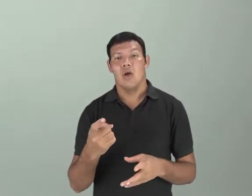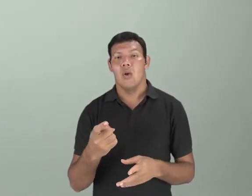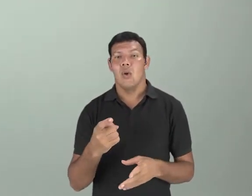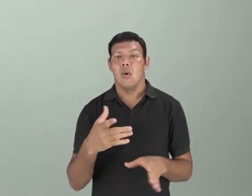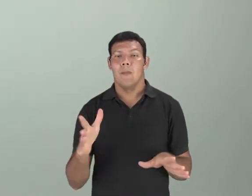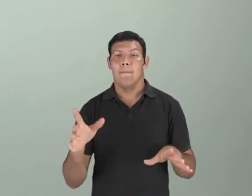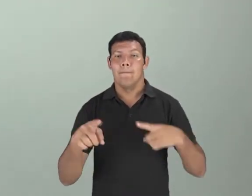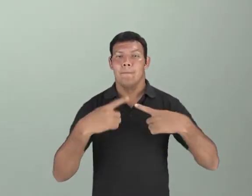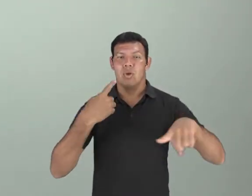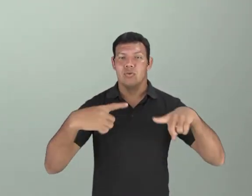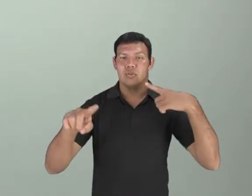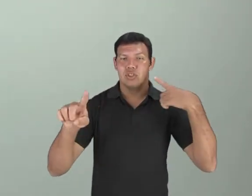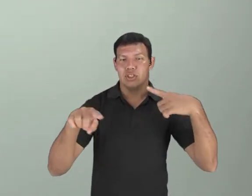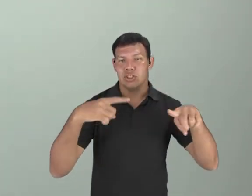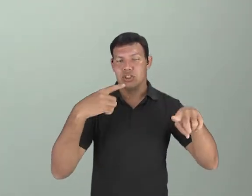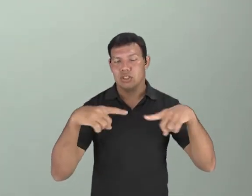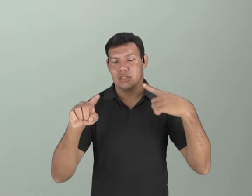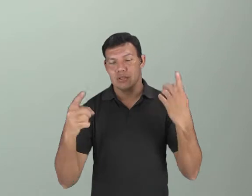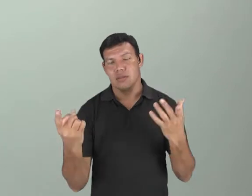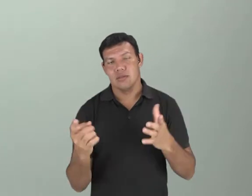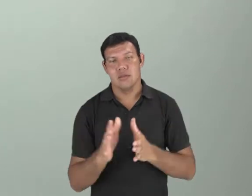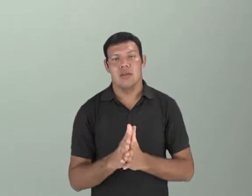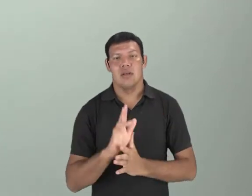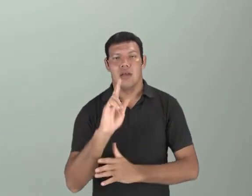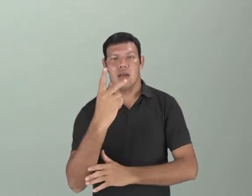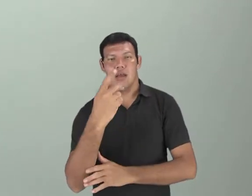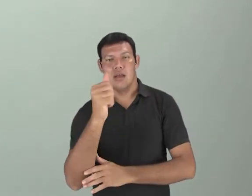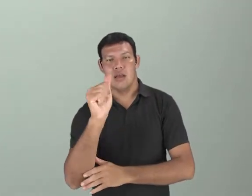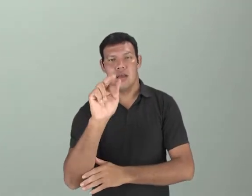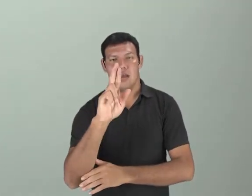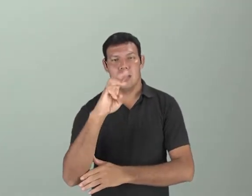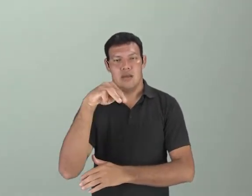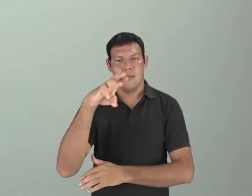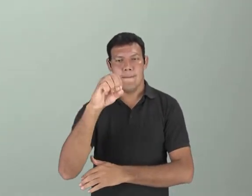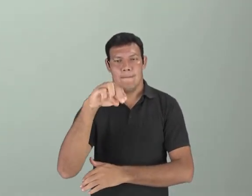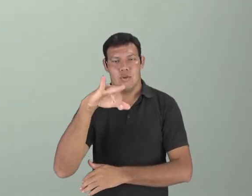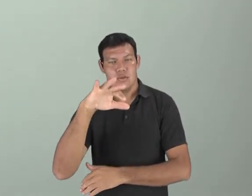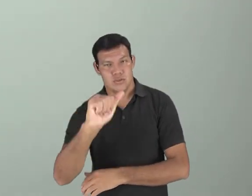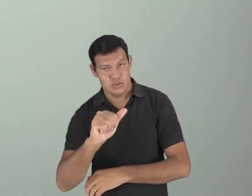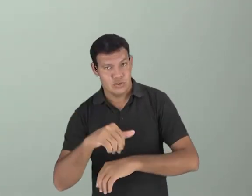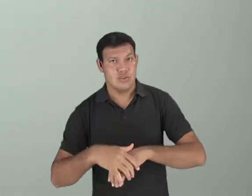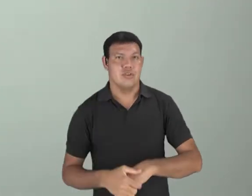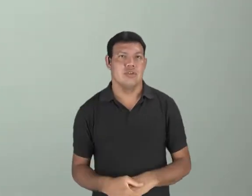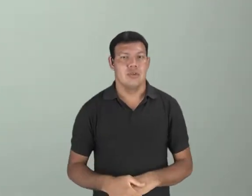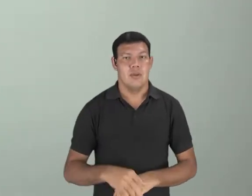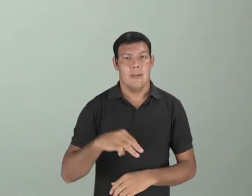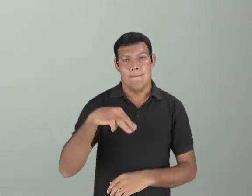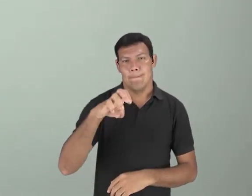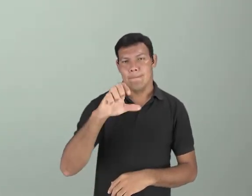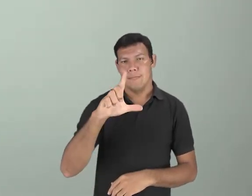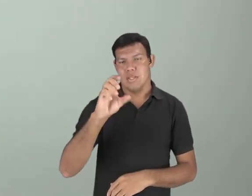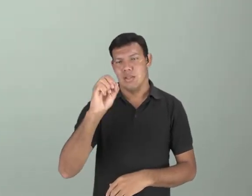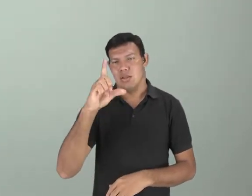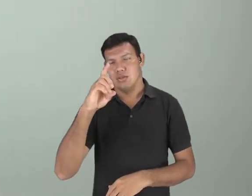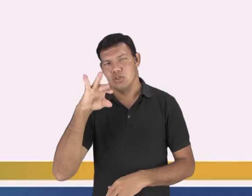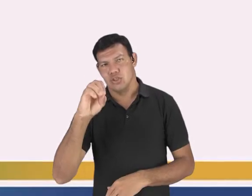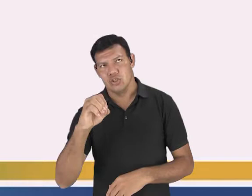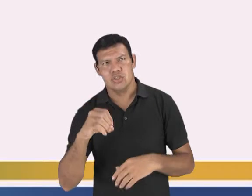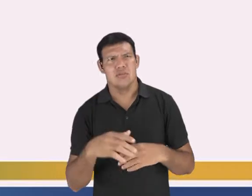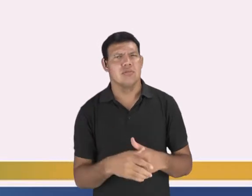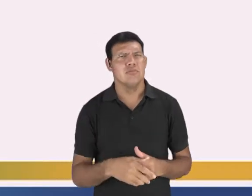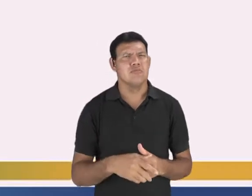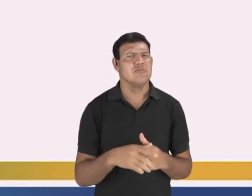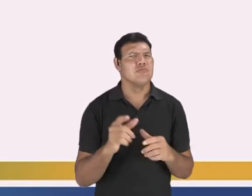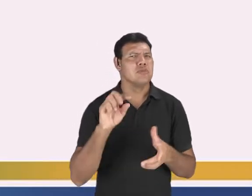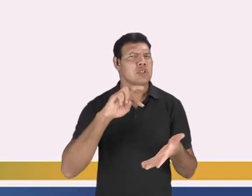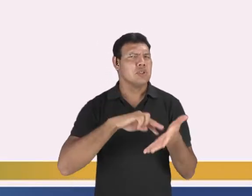som. Como os sons são produzidos? Será que todo som pode ser musical? Nós temos